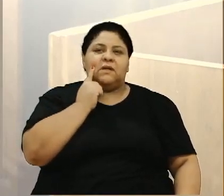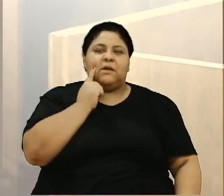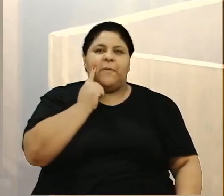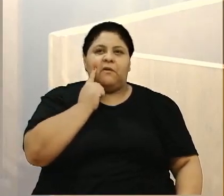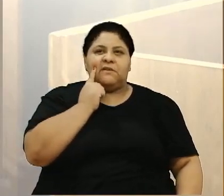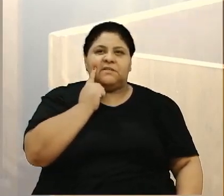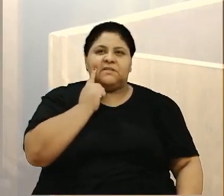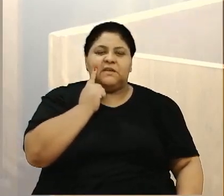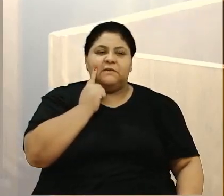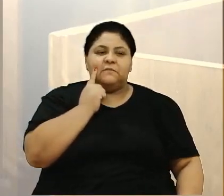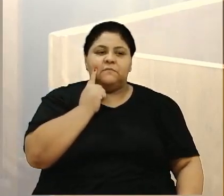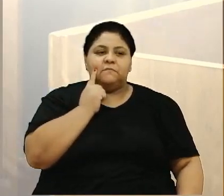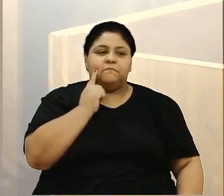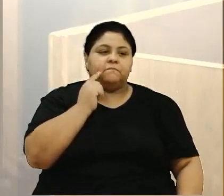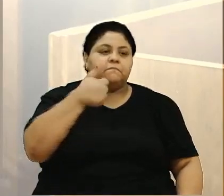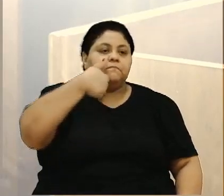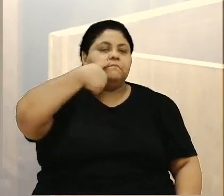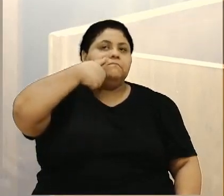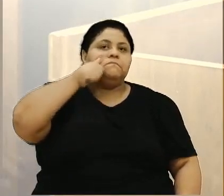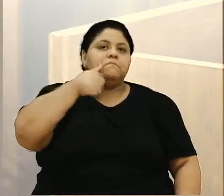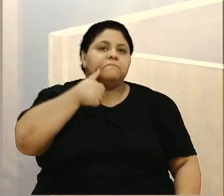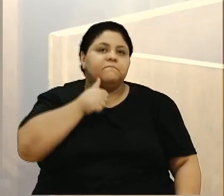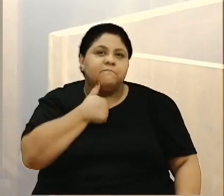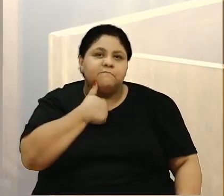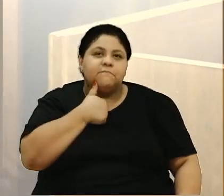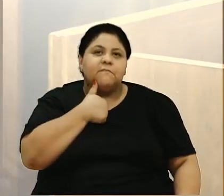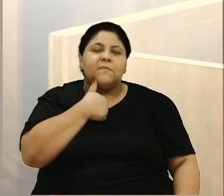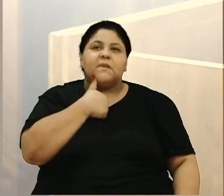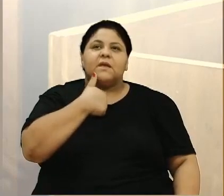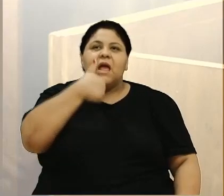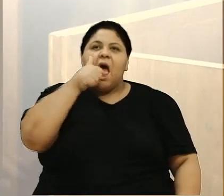representante. Por que não liga ela pro leite, então, e pede dinheiro?